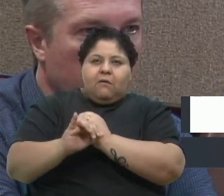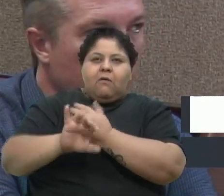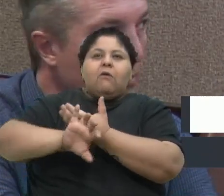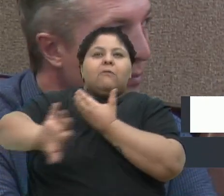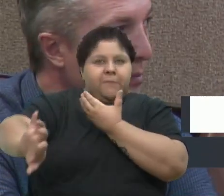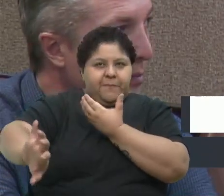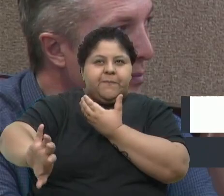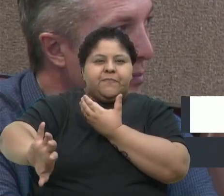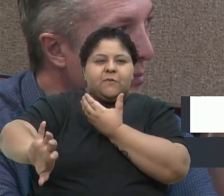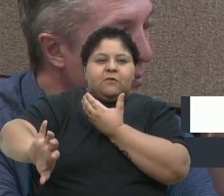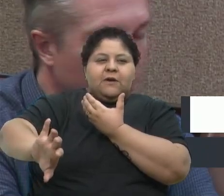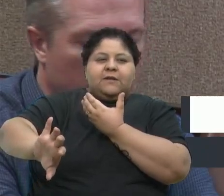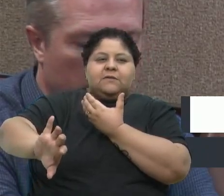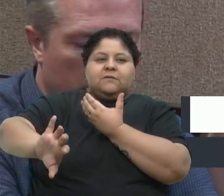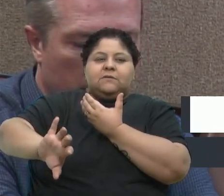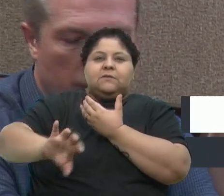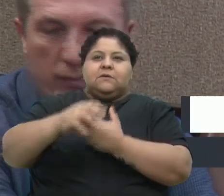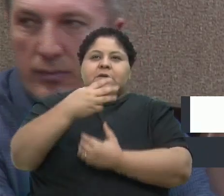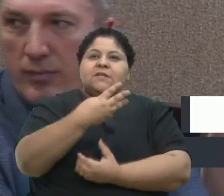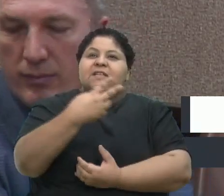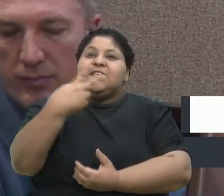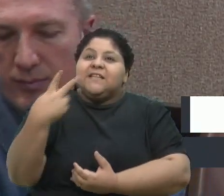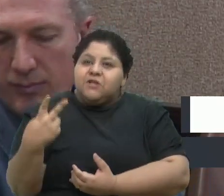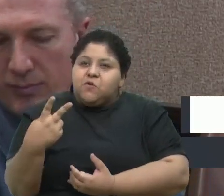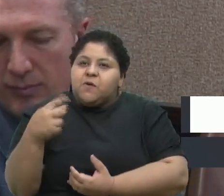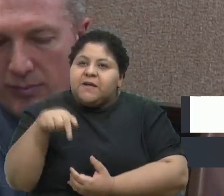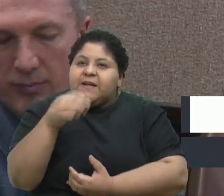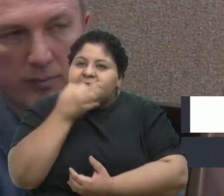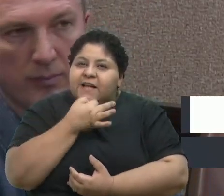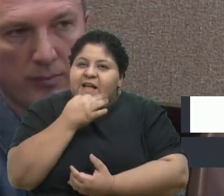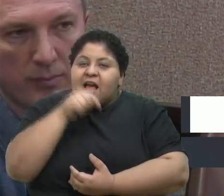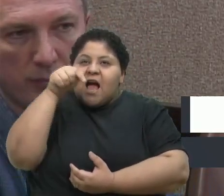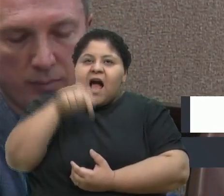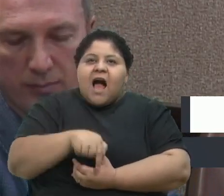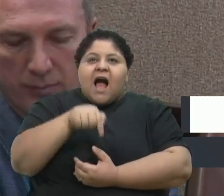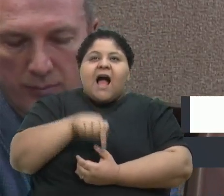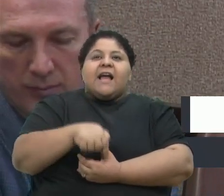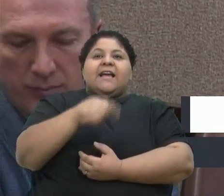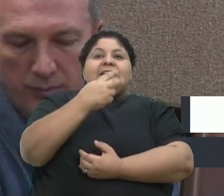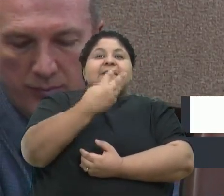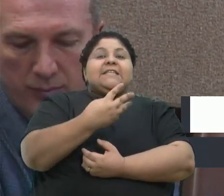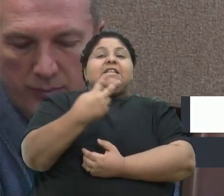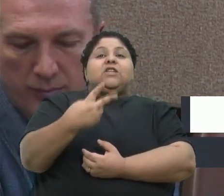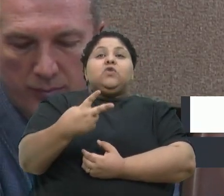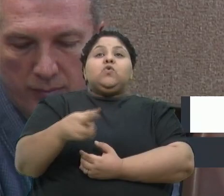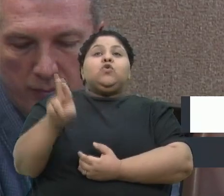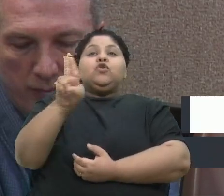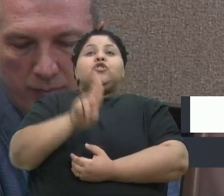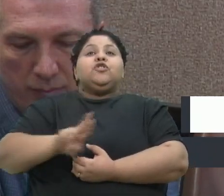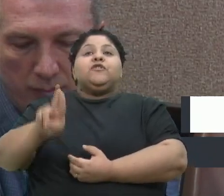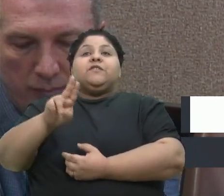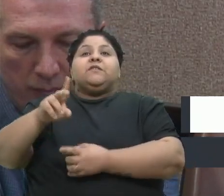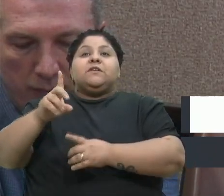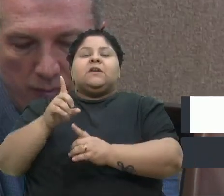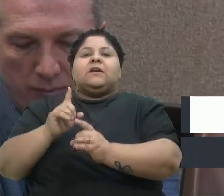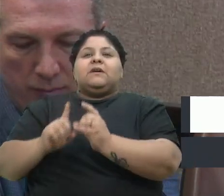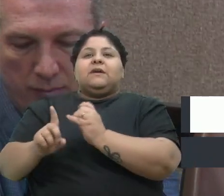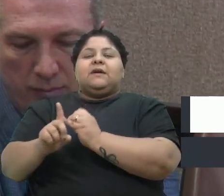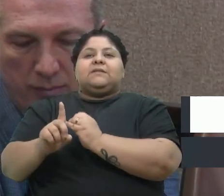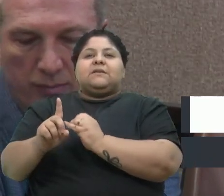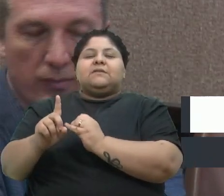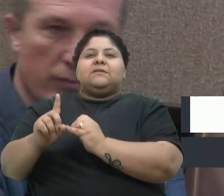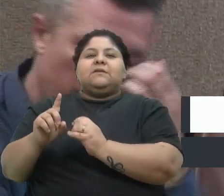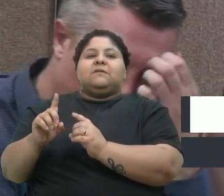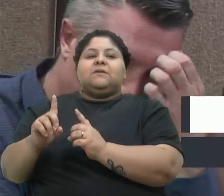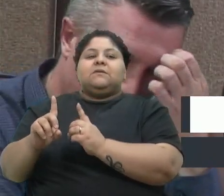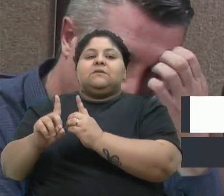Vocês têm ideia quantas? 32. 32 universidades. Você dá um laptop para o aluno